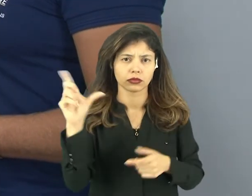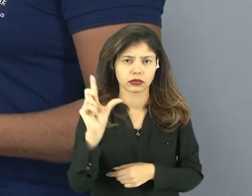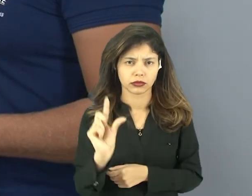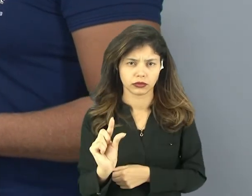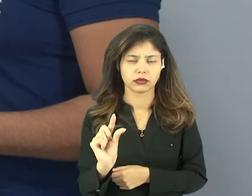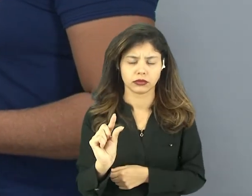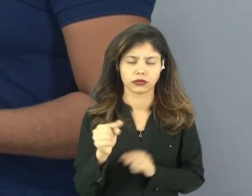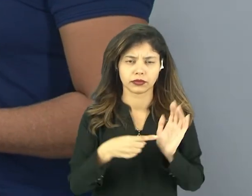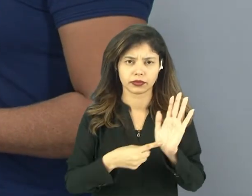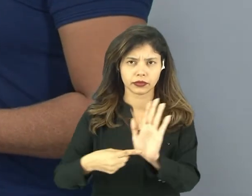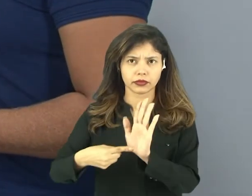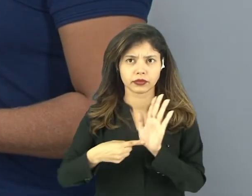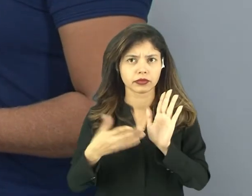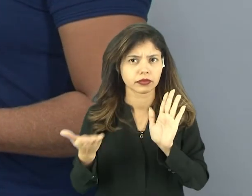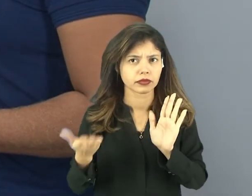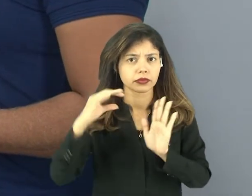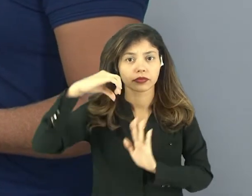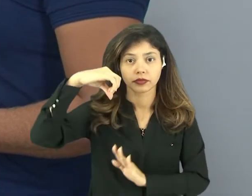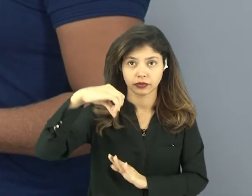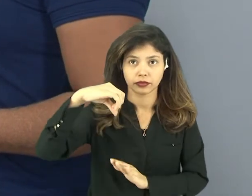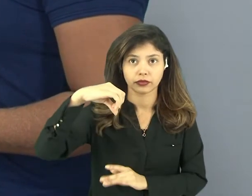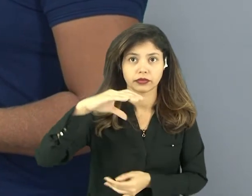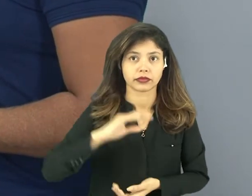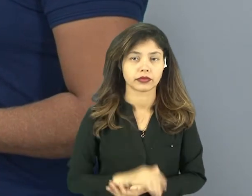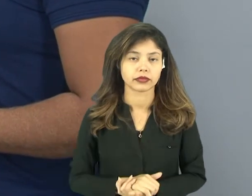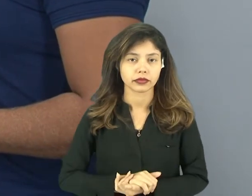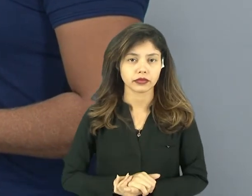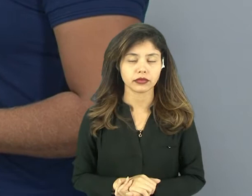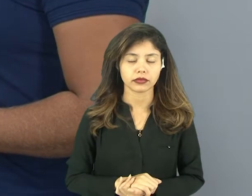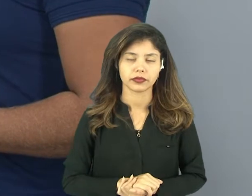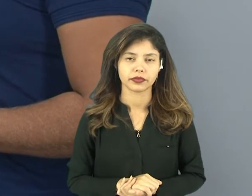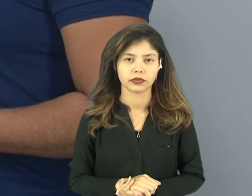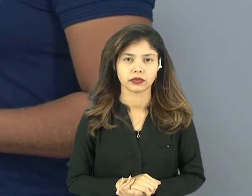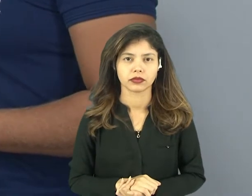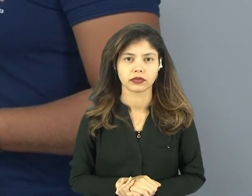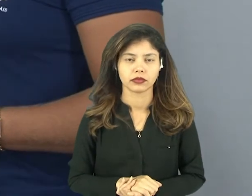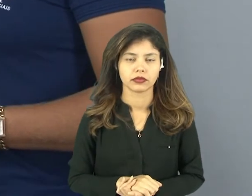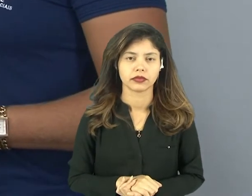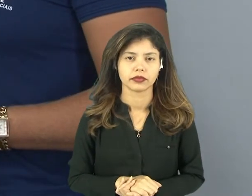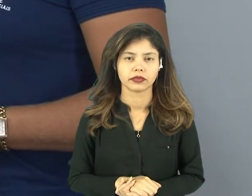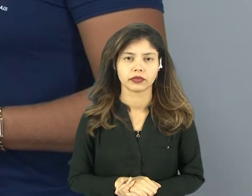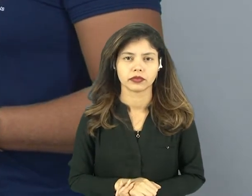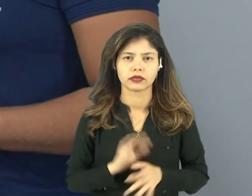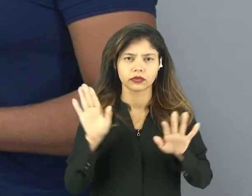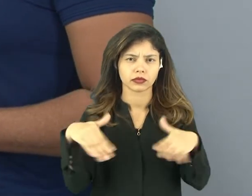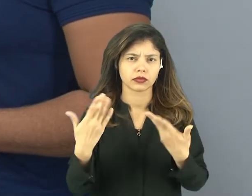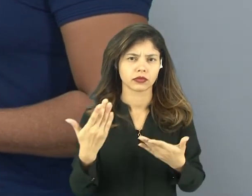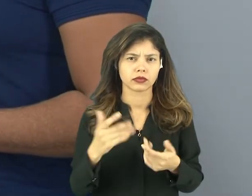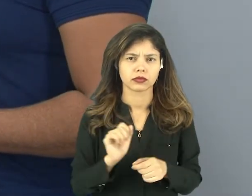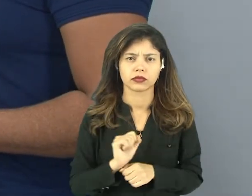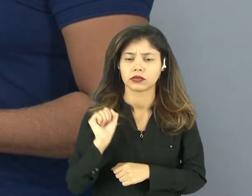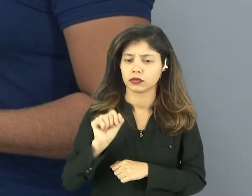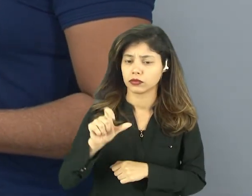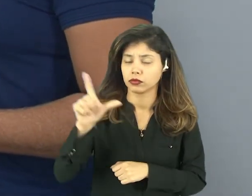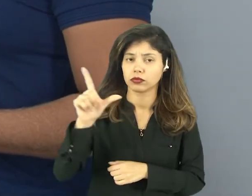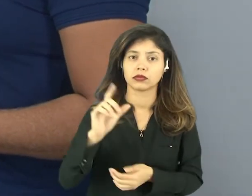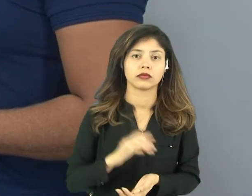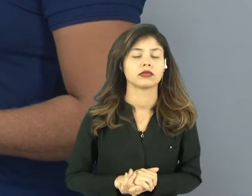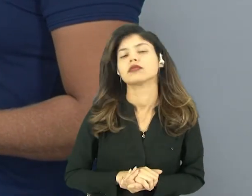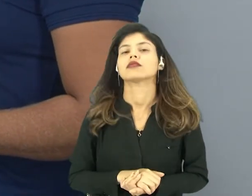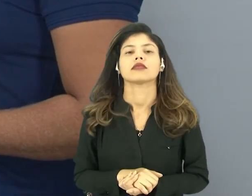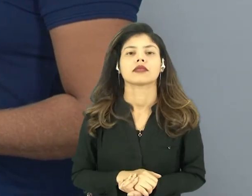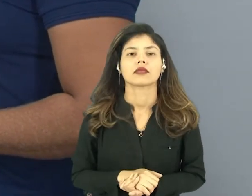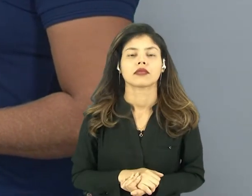temperatura registrada? 9, né? 9 graus. Qual a maior temperatura